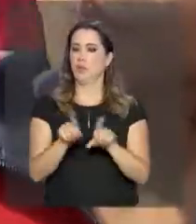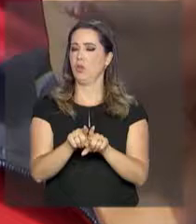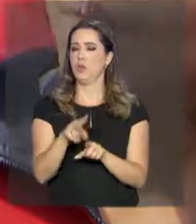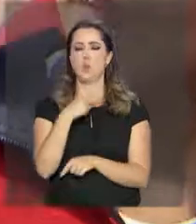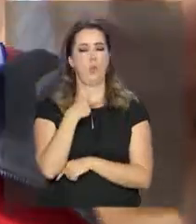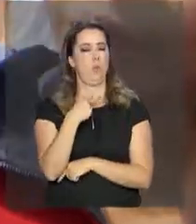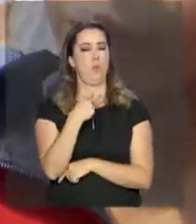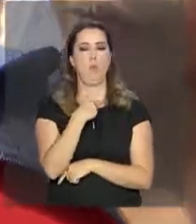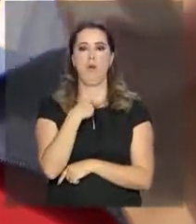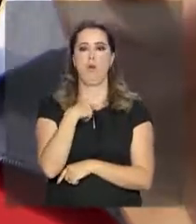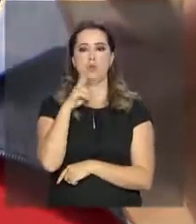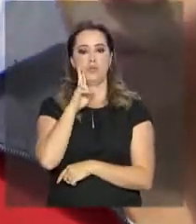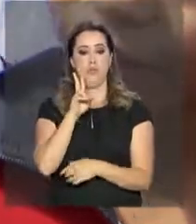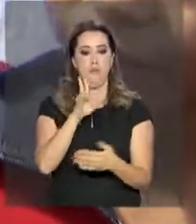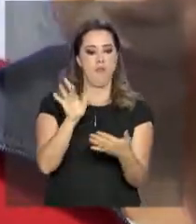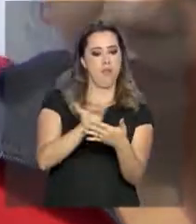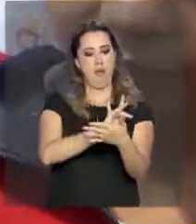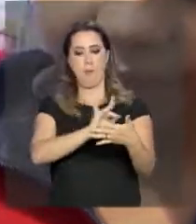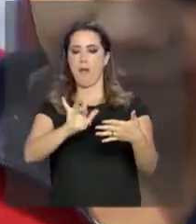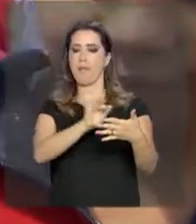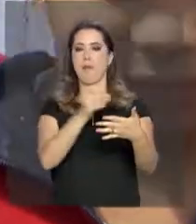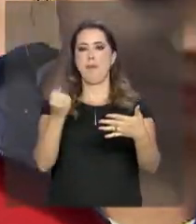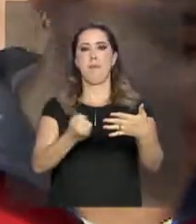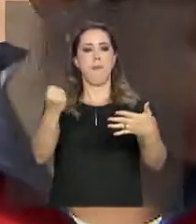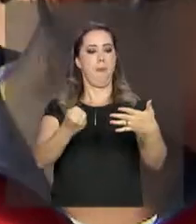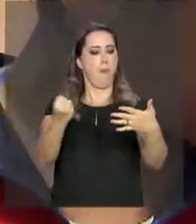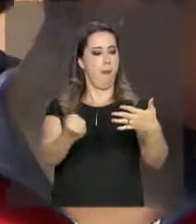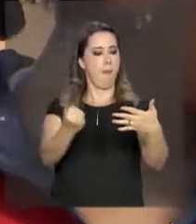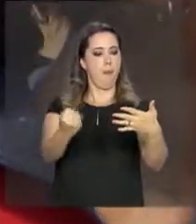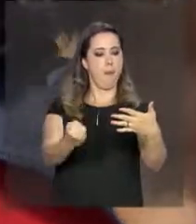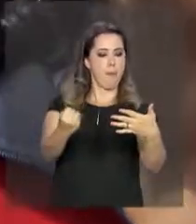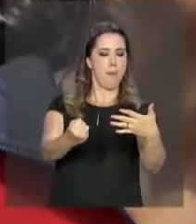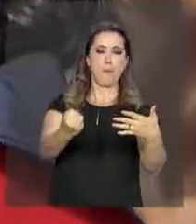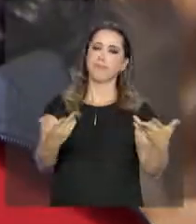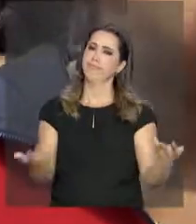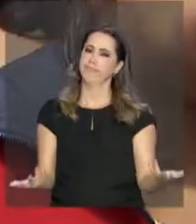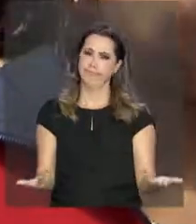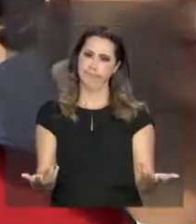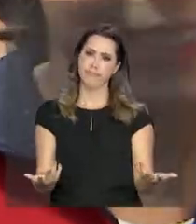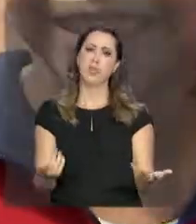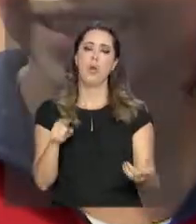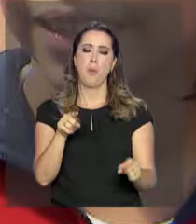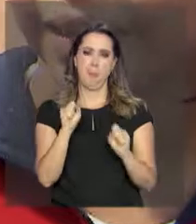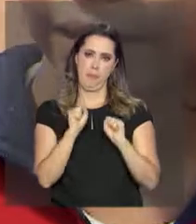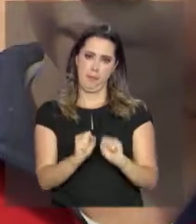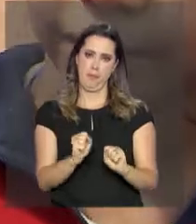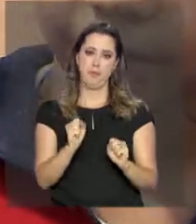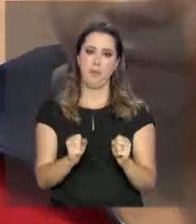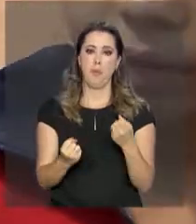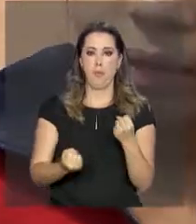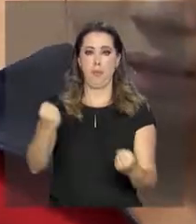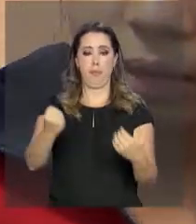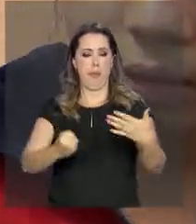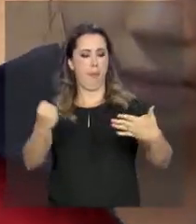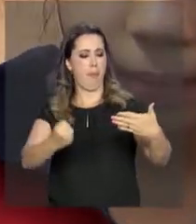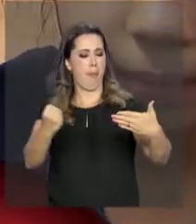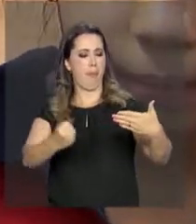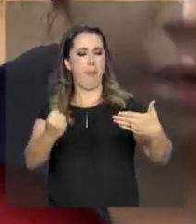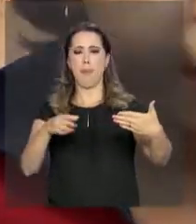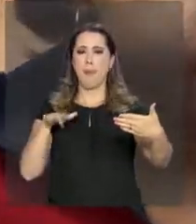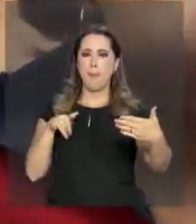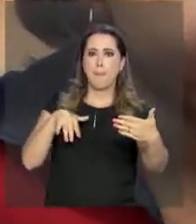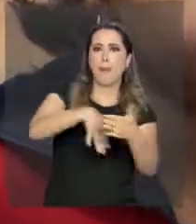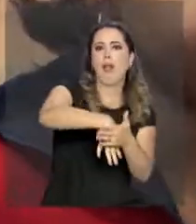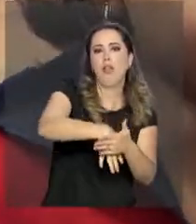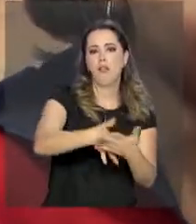pode vencê-los lá quando tá dirige e no sinal você pode bater no